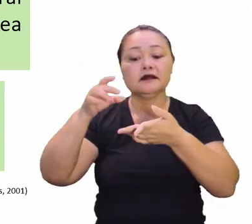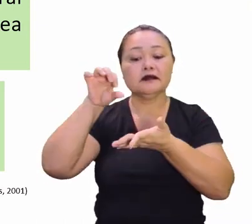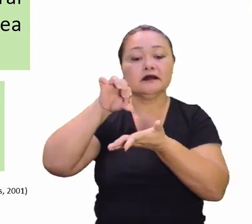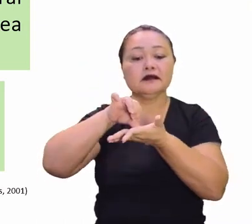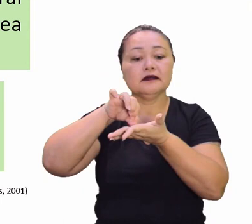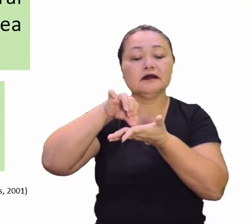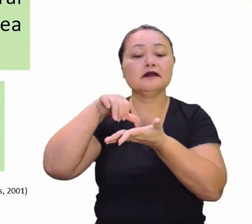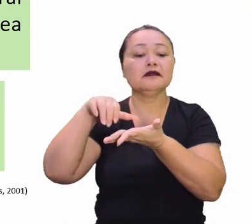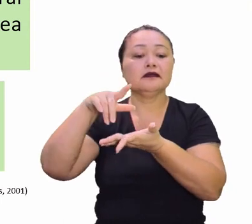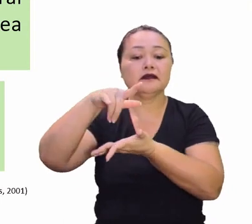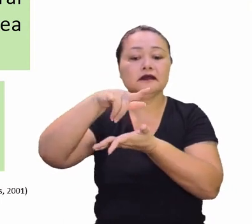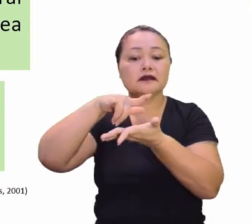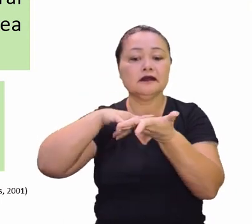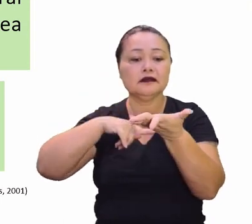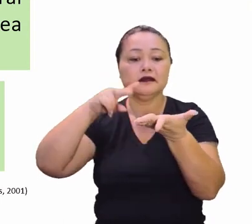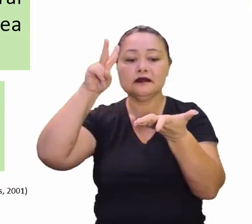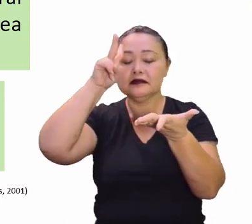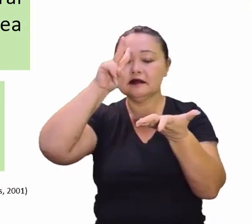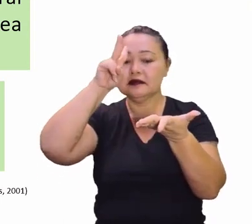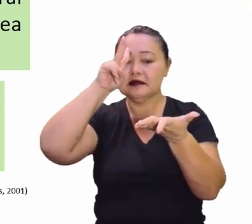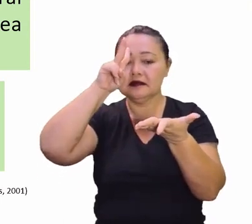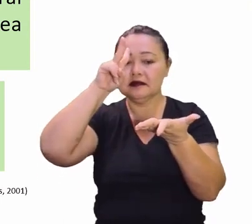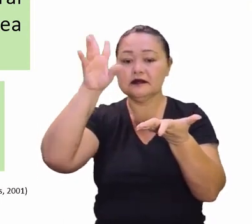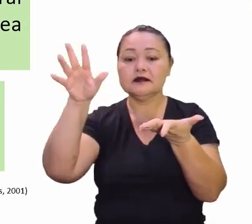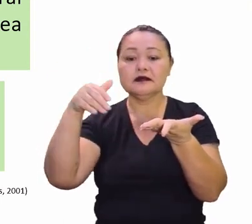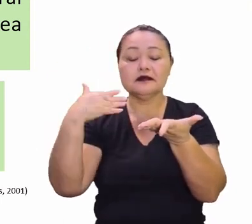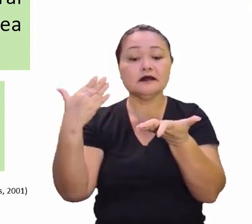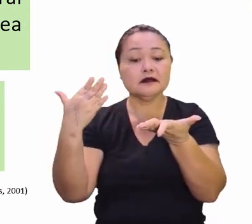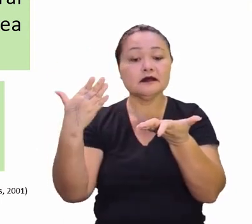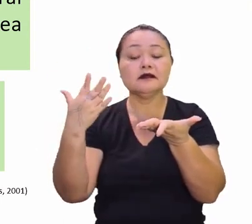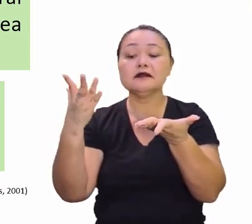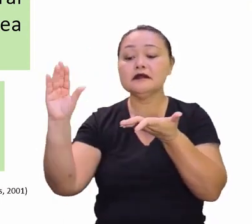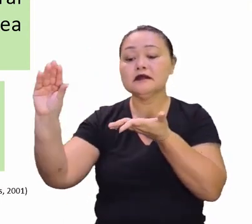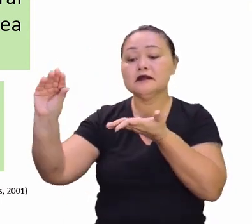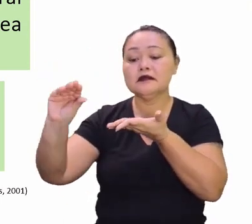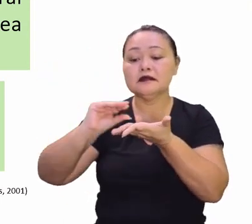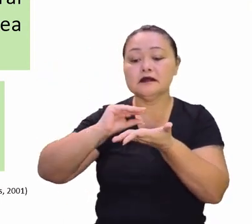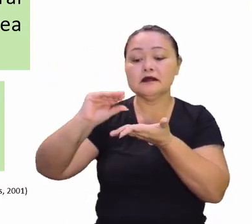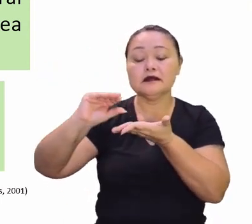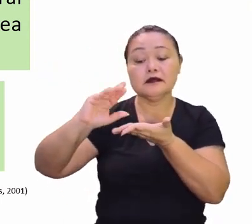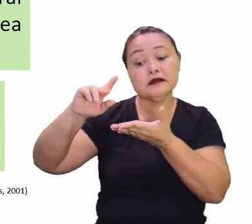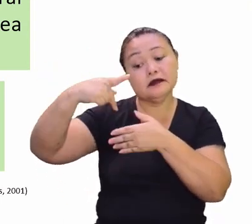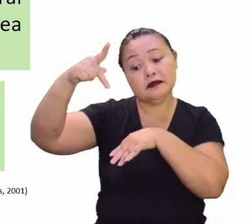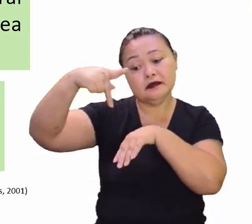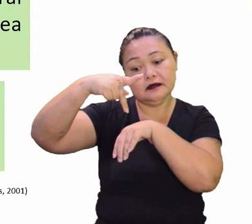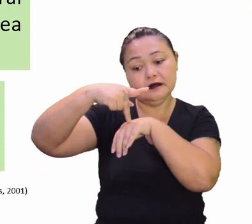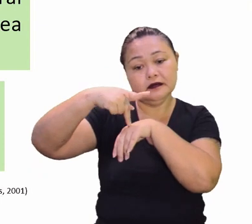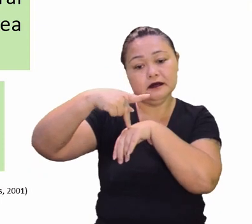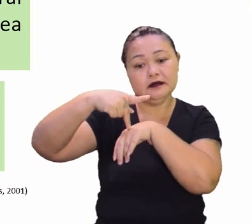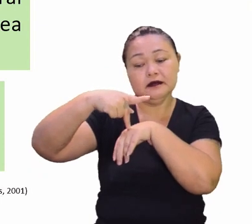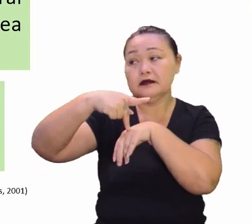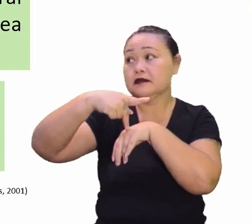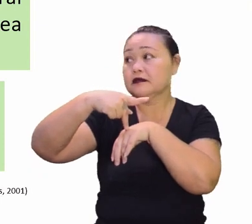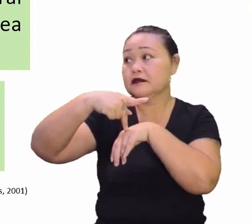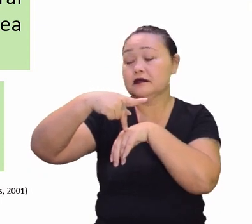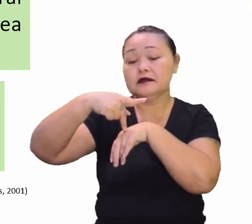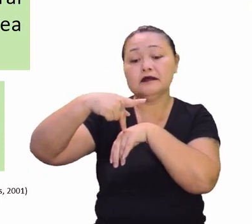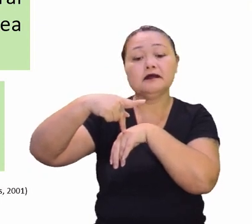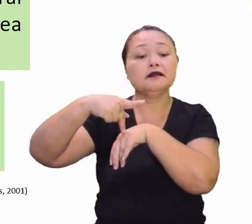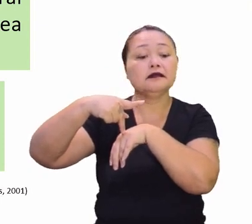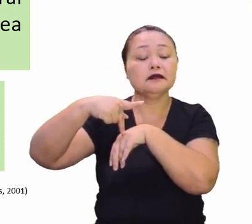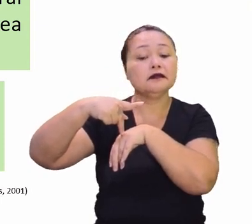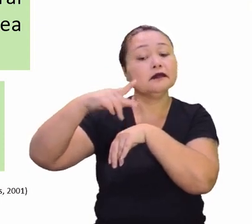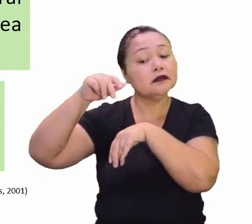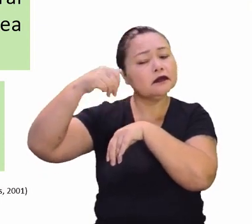do Noroeste, Rogério? Lembro. Você lembra que ele foi um financiamento internacional? É